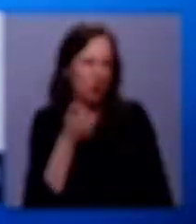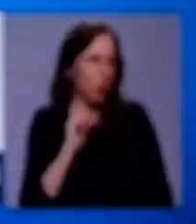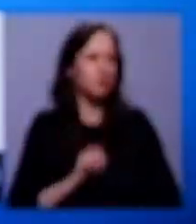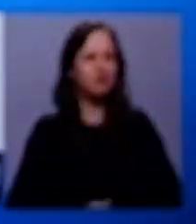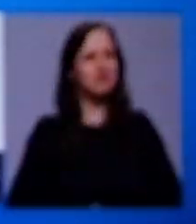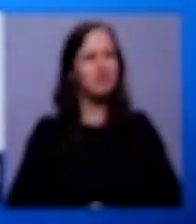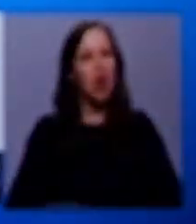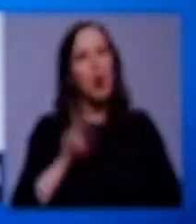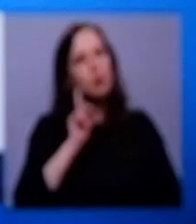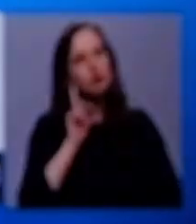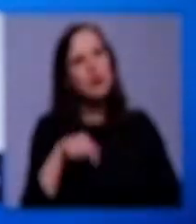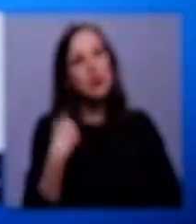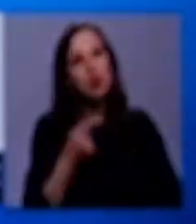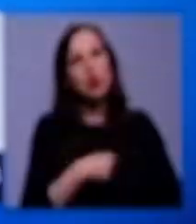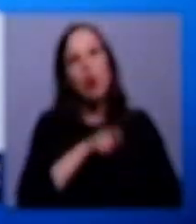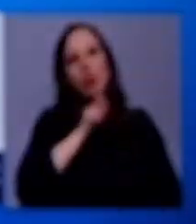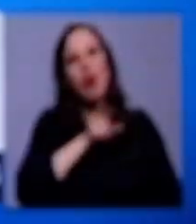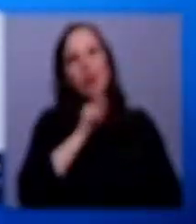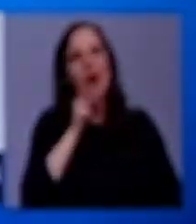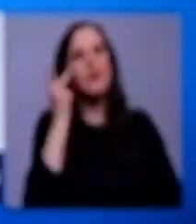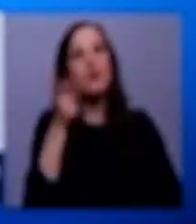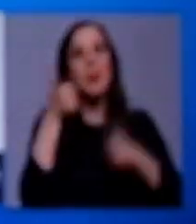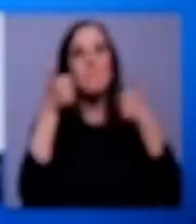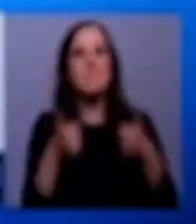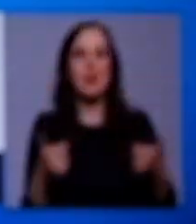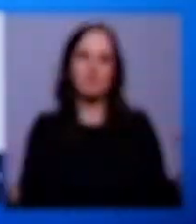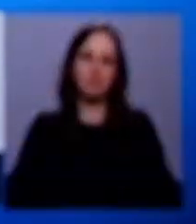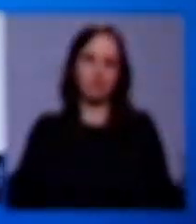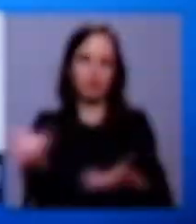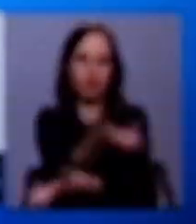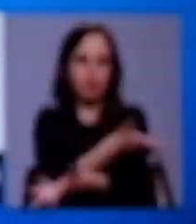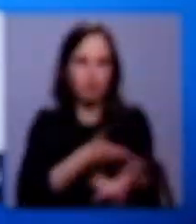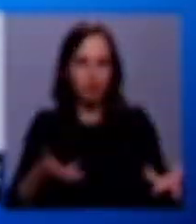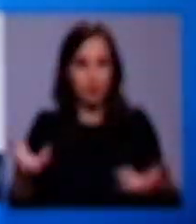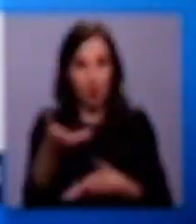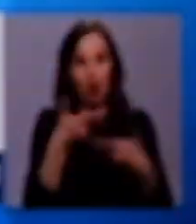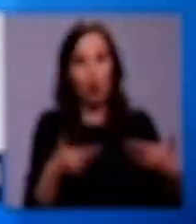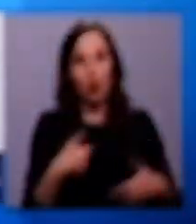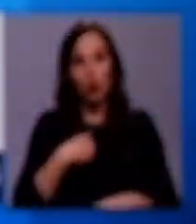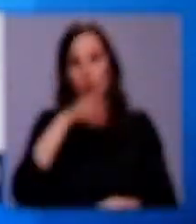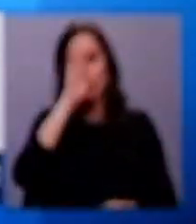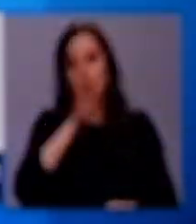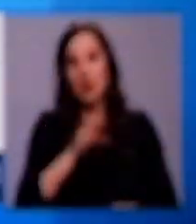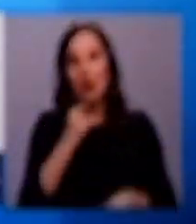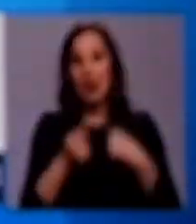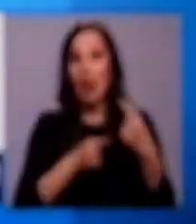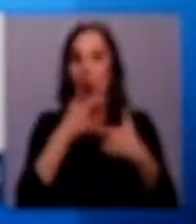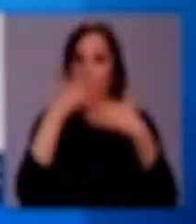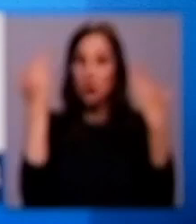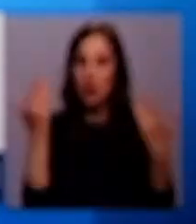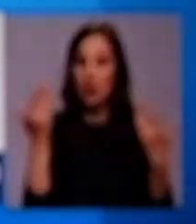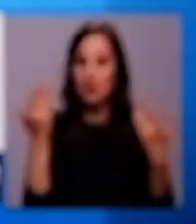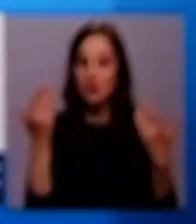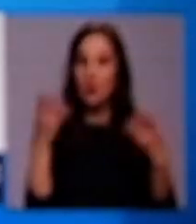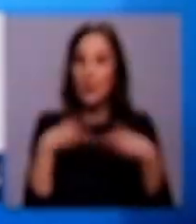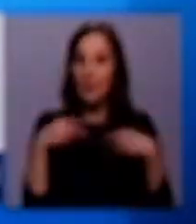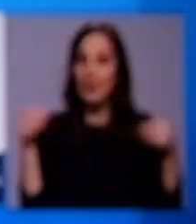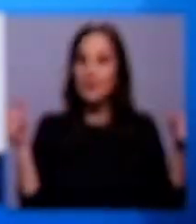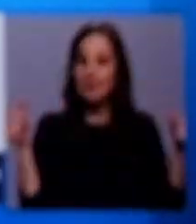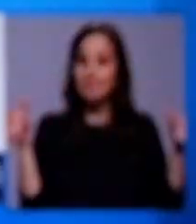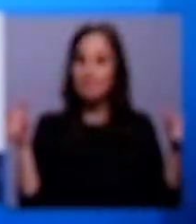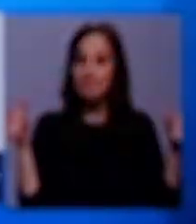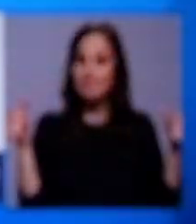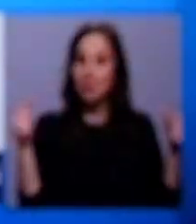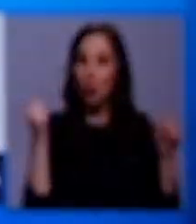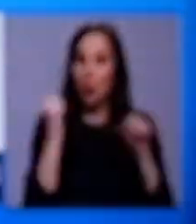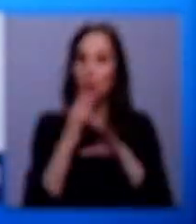importante é que nós possamos viver bem uns com os outros. Agora, eu já sei que mais dia menos dia passa. Isso passa.